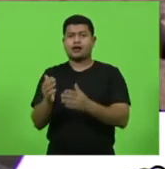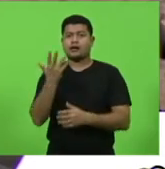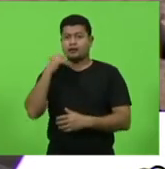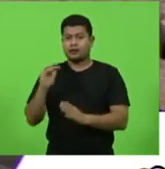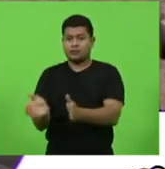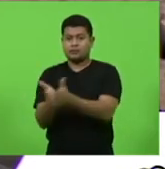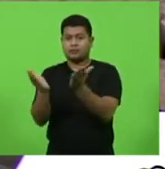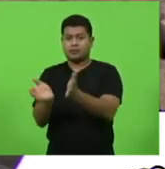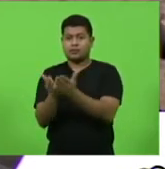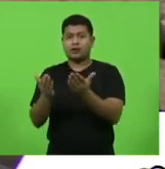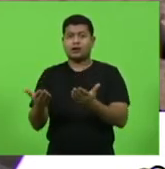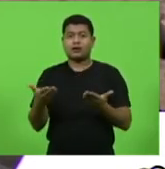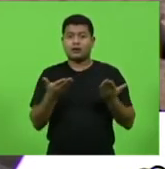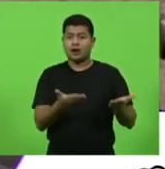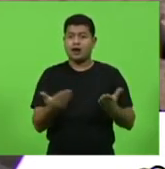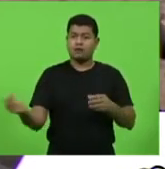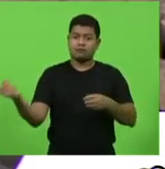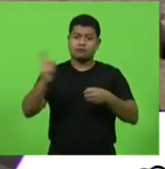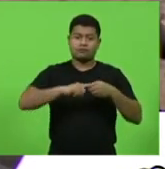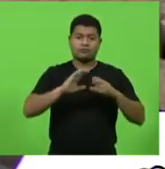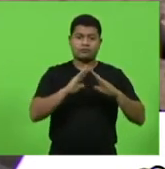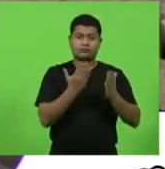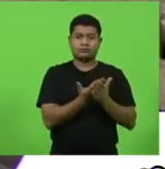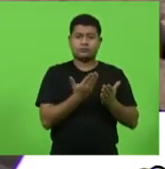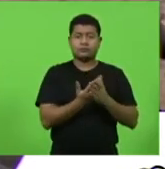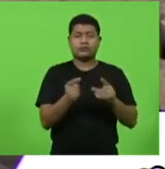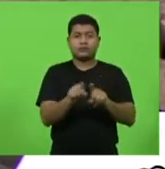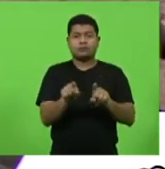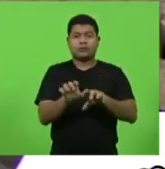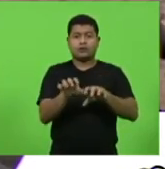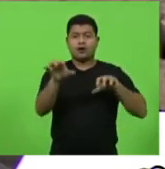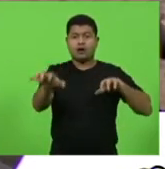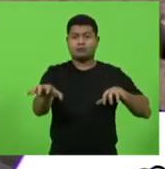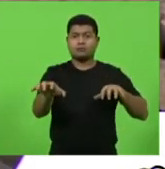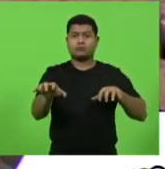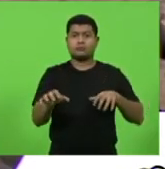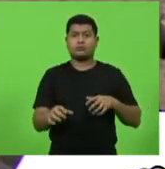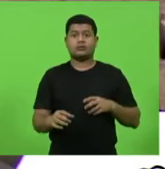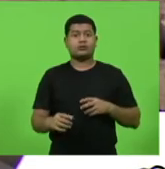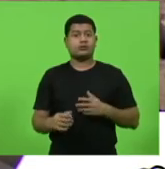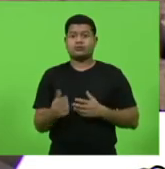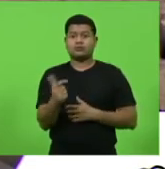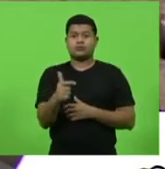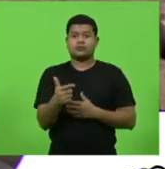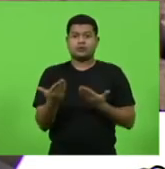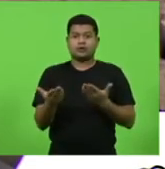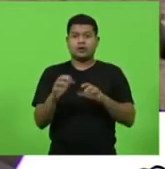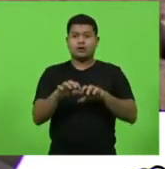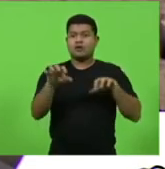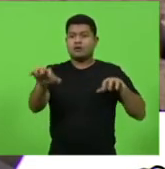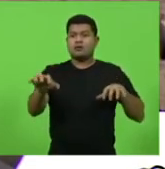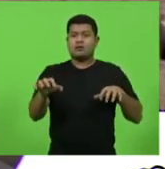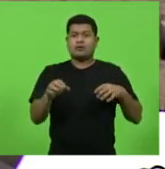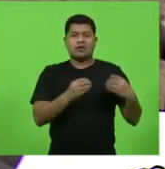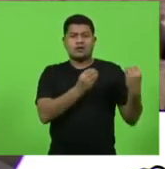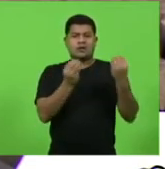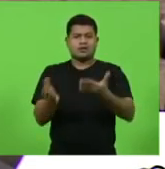ensino presencial e também o ensino remoto. Nem o remoto eles quiseram